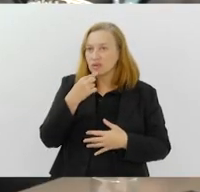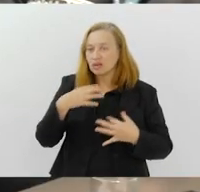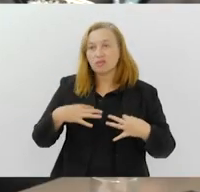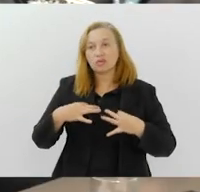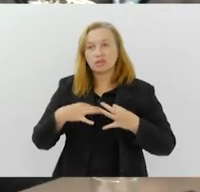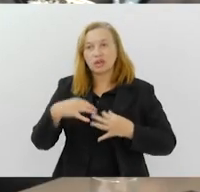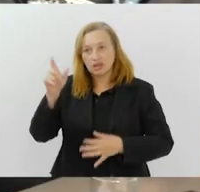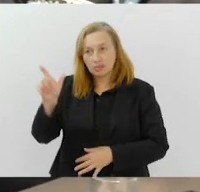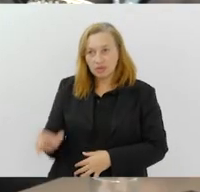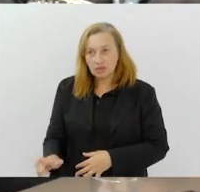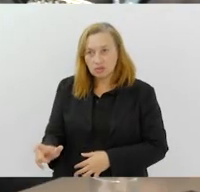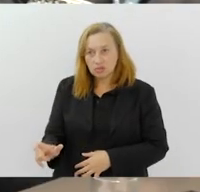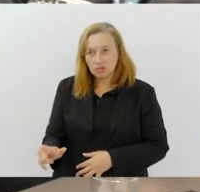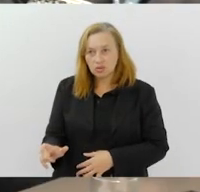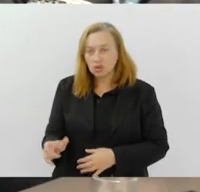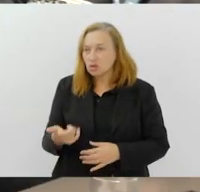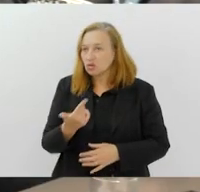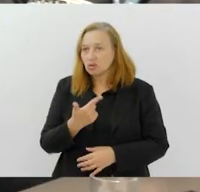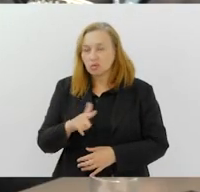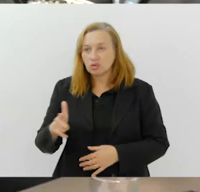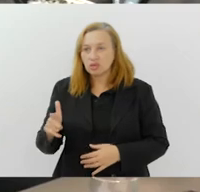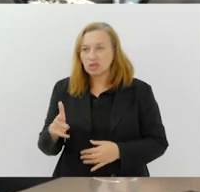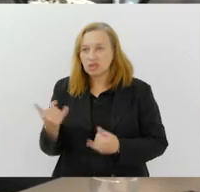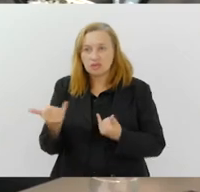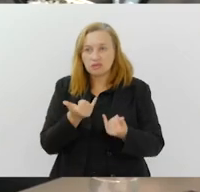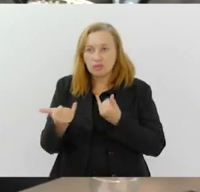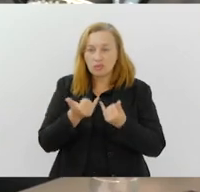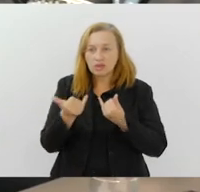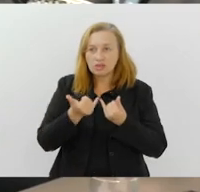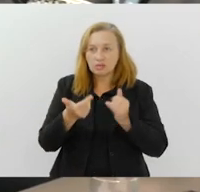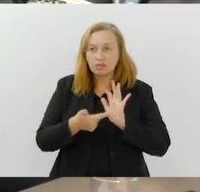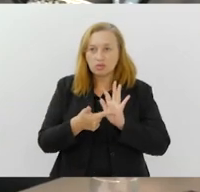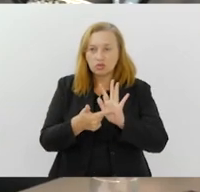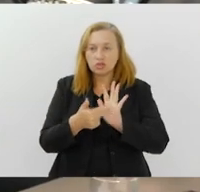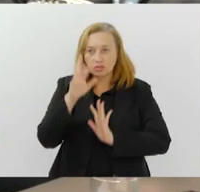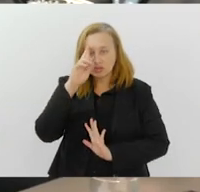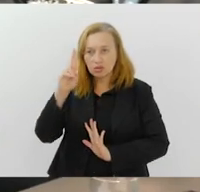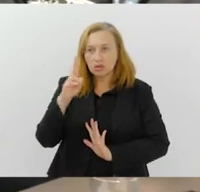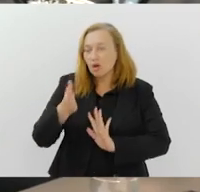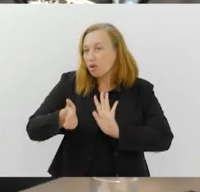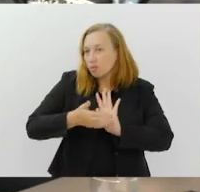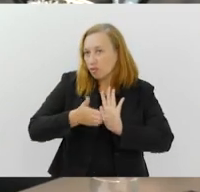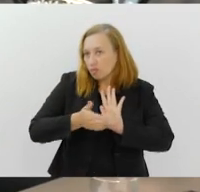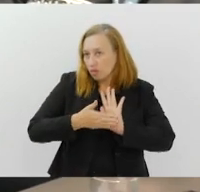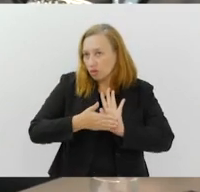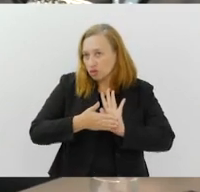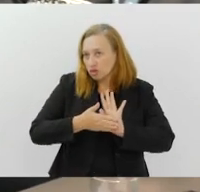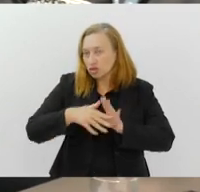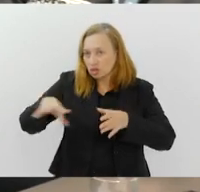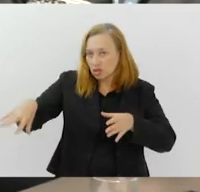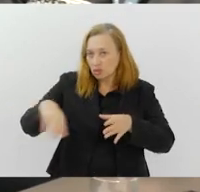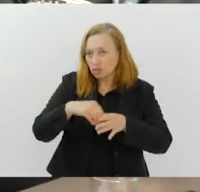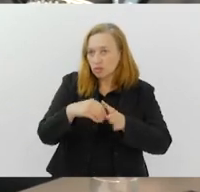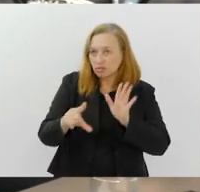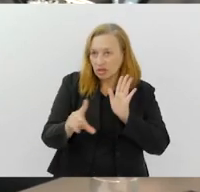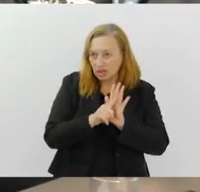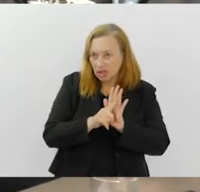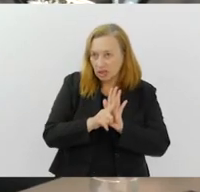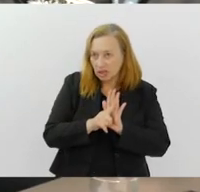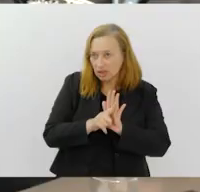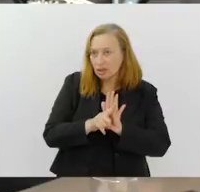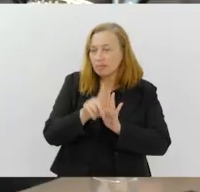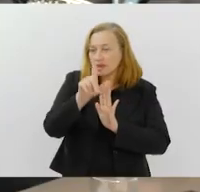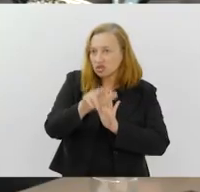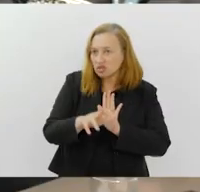pessoa e a gente não tem esse dado hoje para trazer aqui pros senhores é uma proposta que a gente colocou na na legislação até para